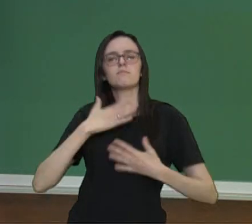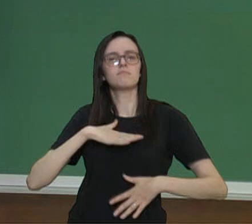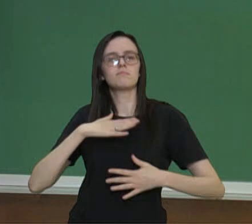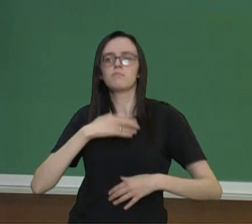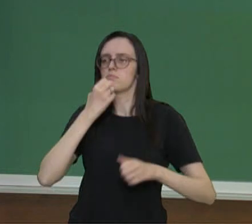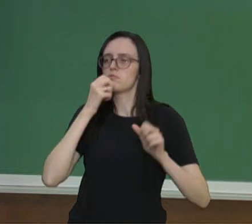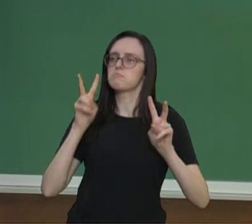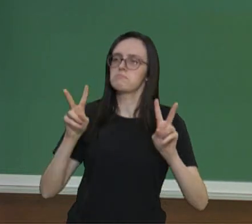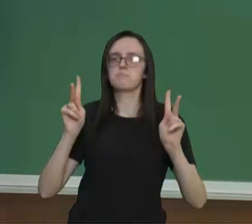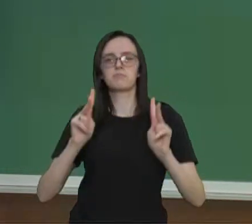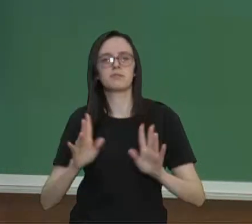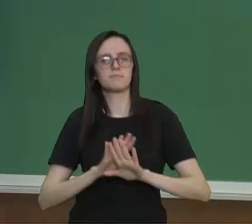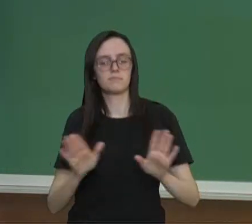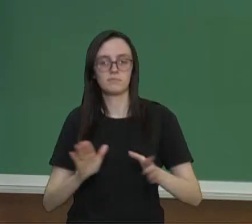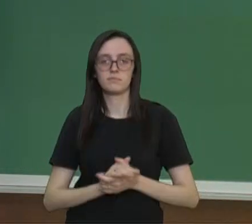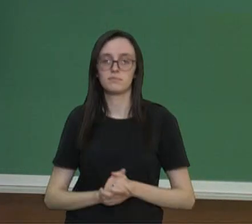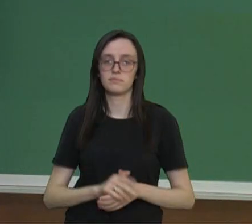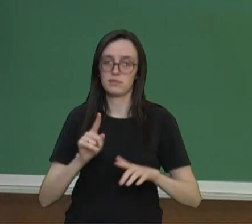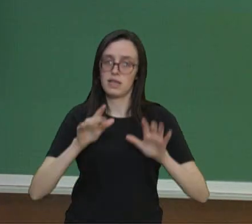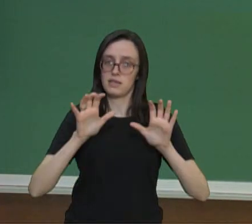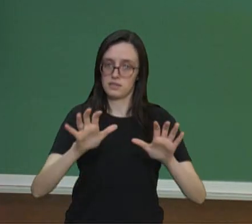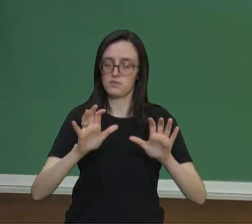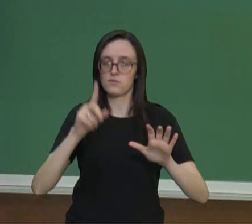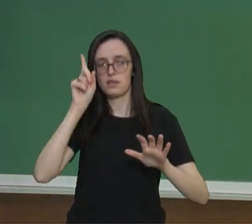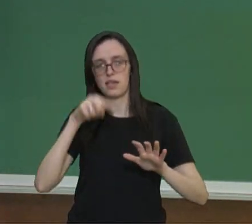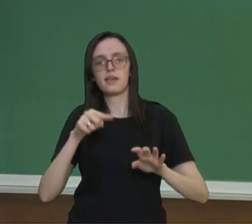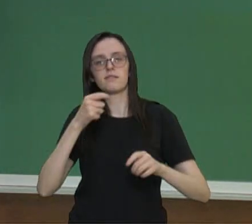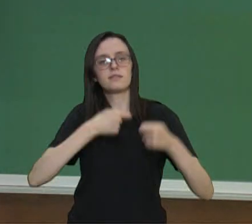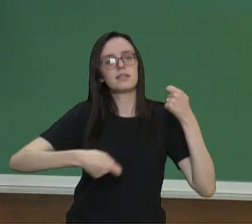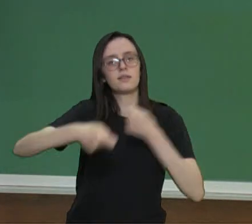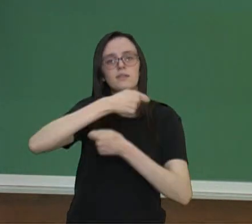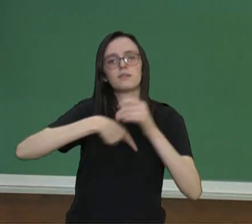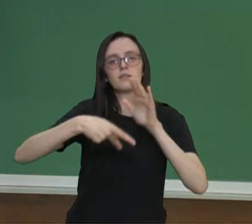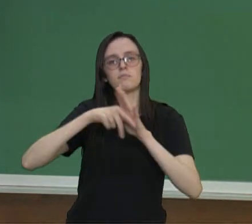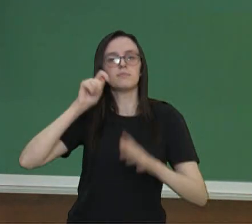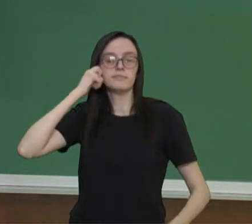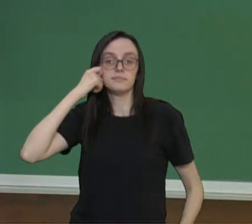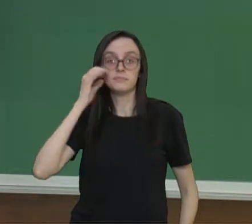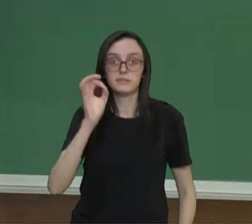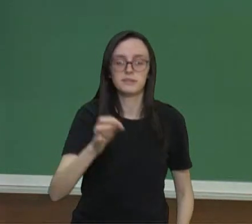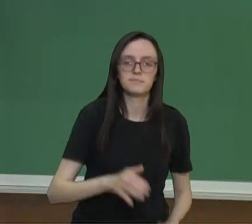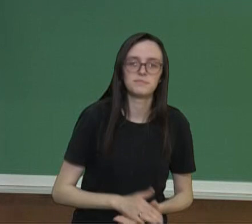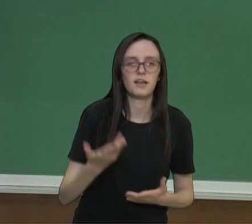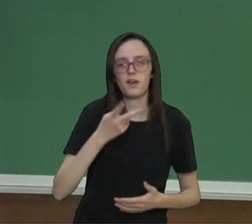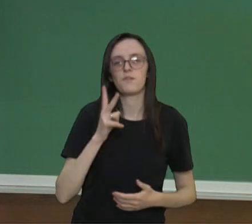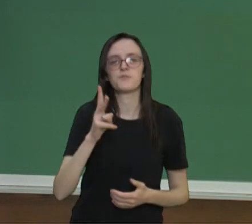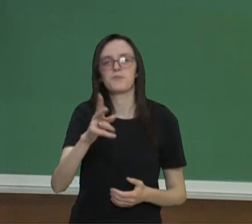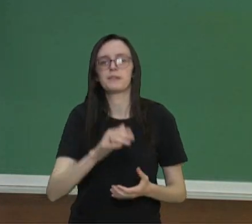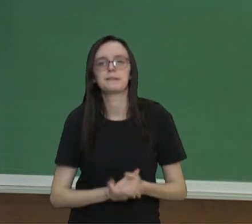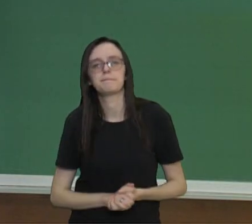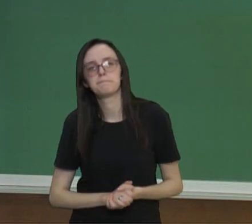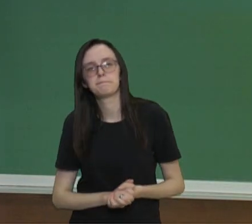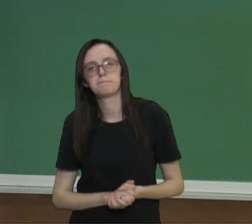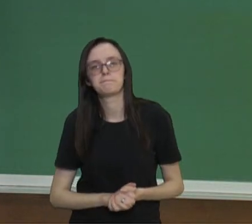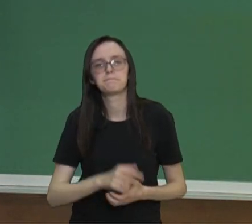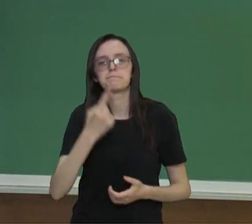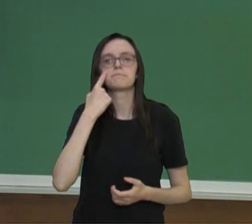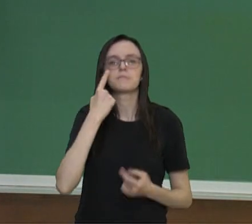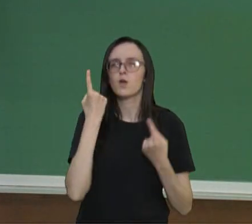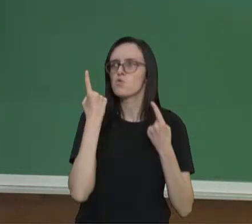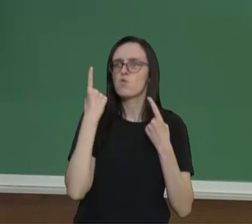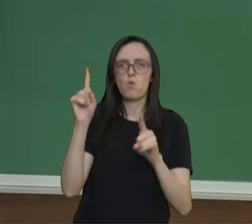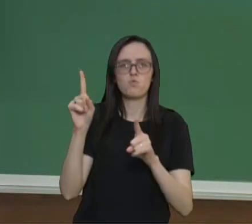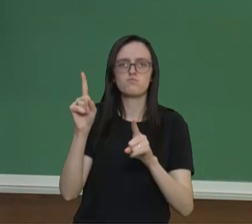e tá tudo certo. Então, negociação, uma resistência à escravidão, certo? Vamos continuar. A